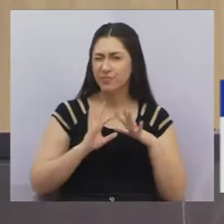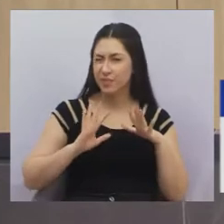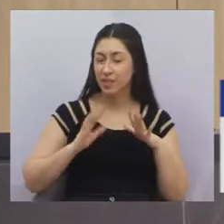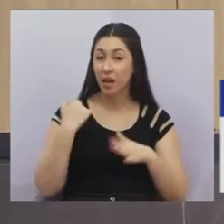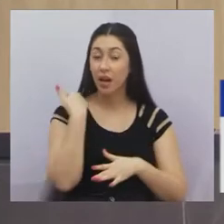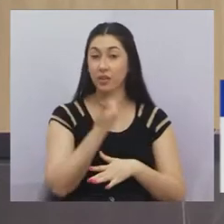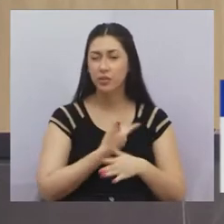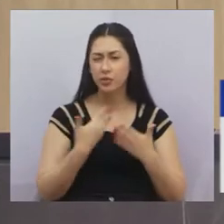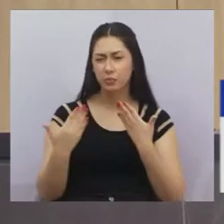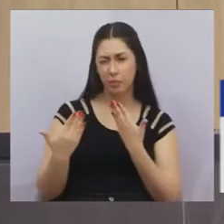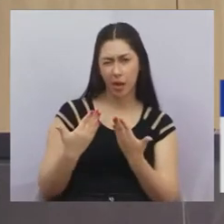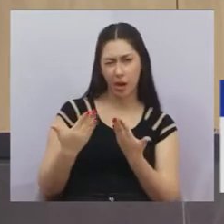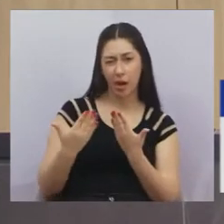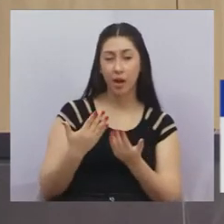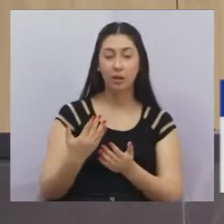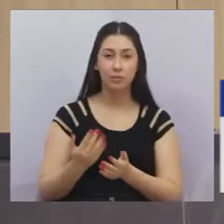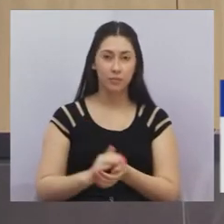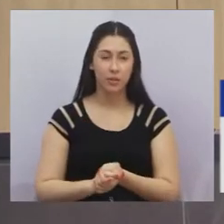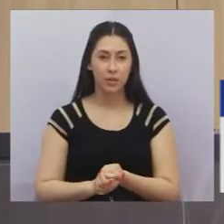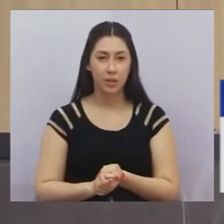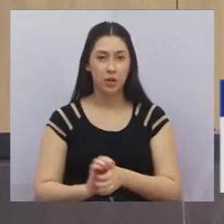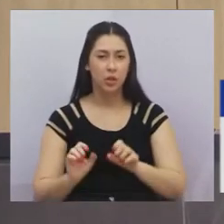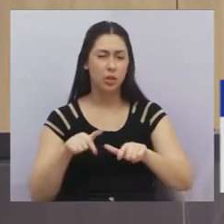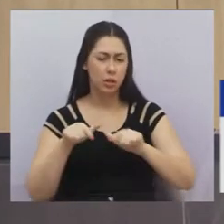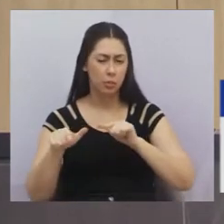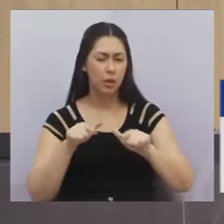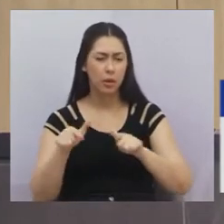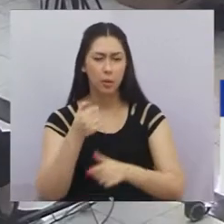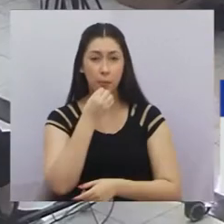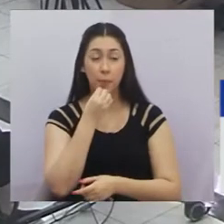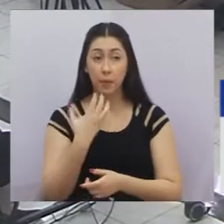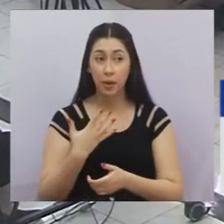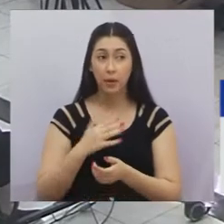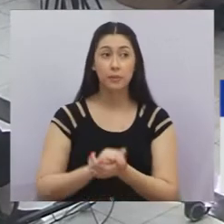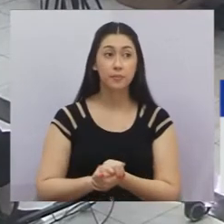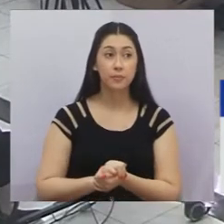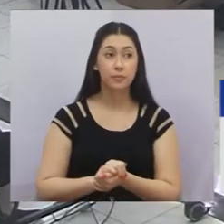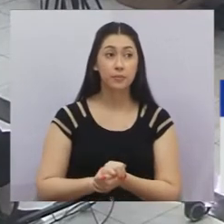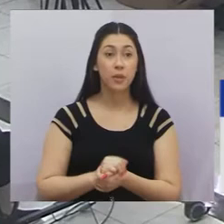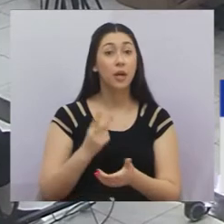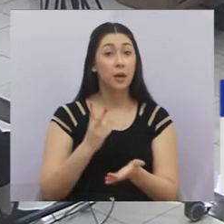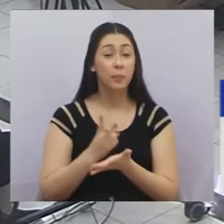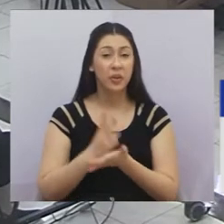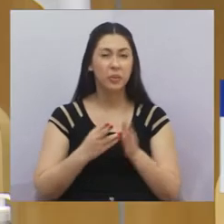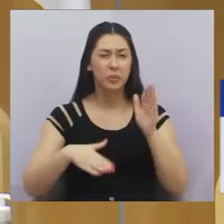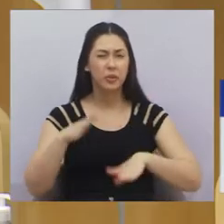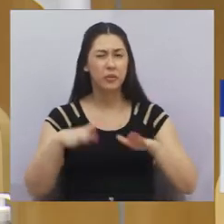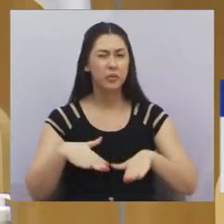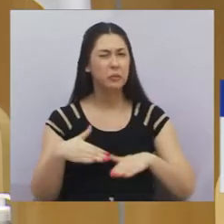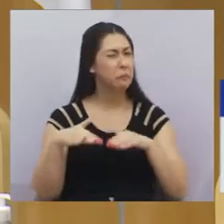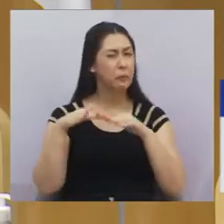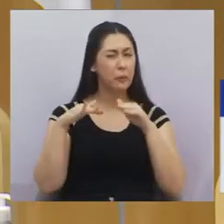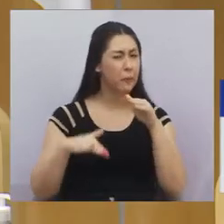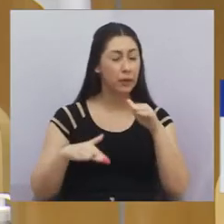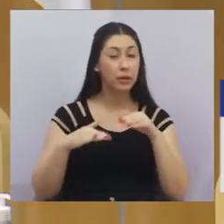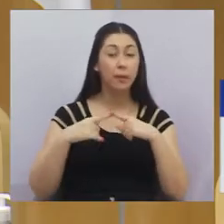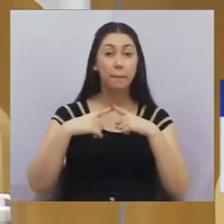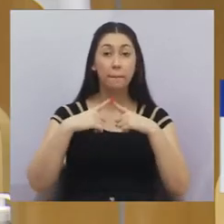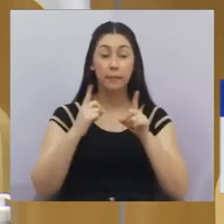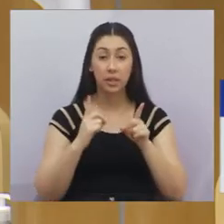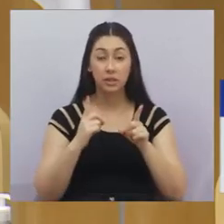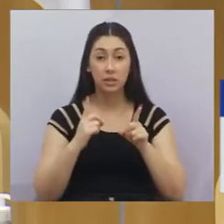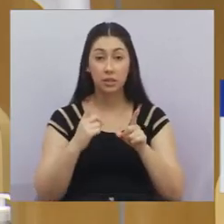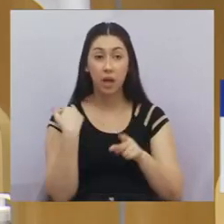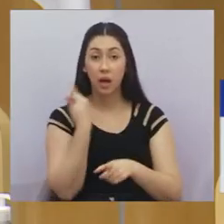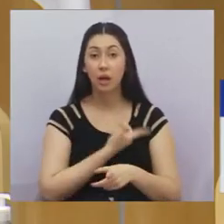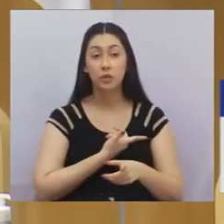temos afinidade e sintonia nos trabalhos, até mesmo discordando em alguns momentos, mas podendo trazer aqui